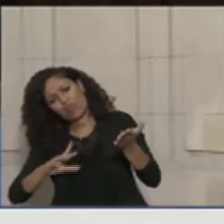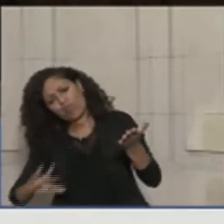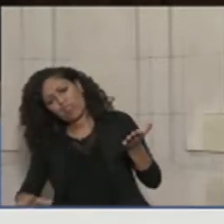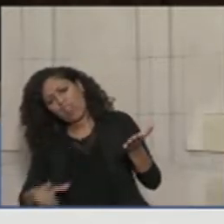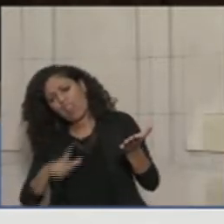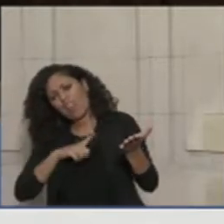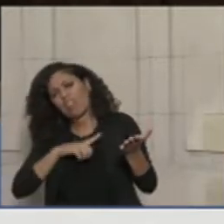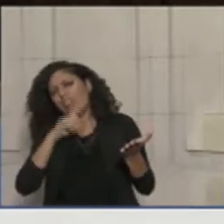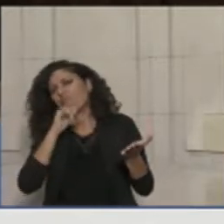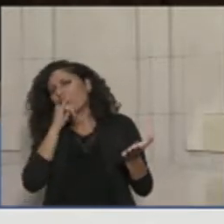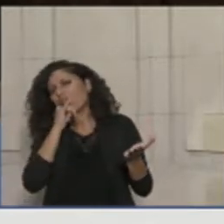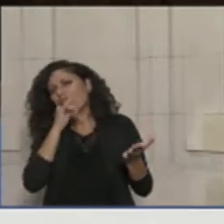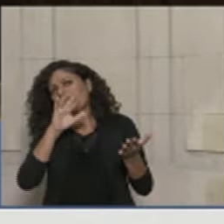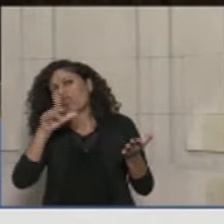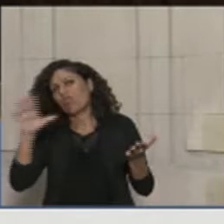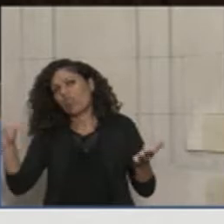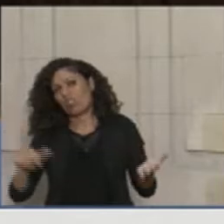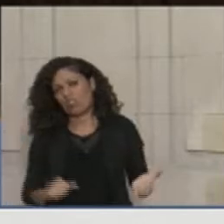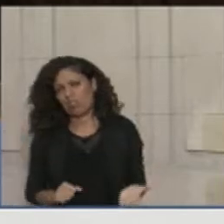é